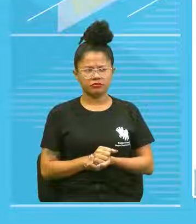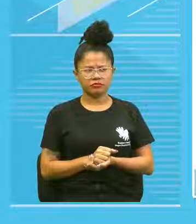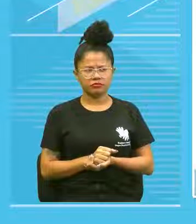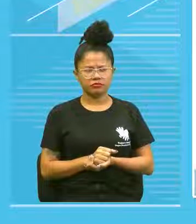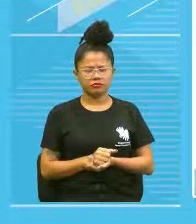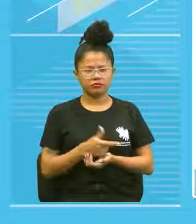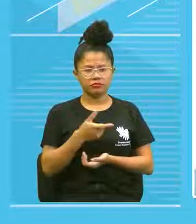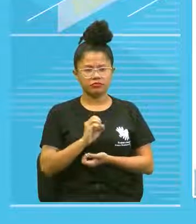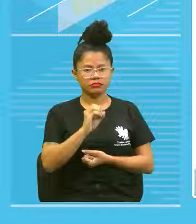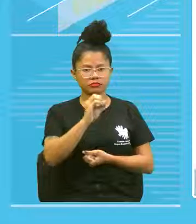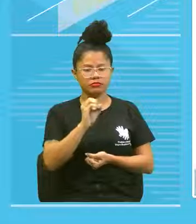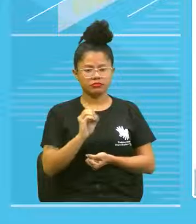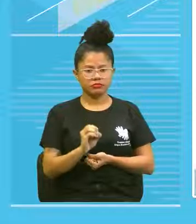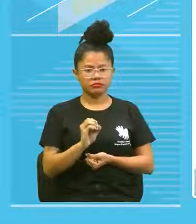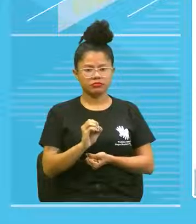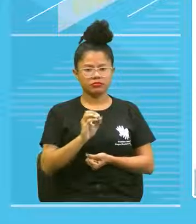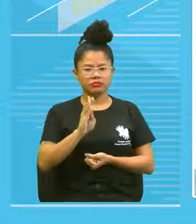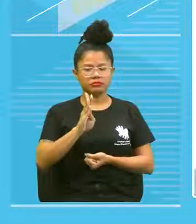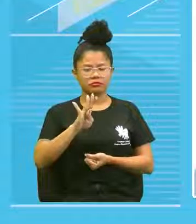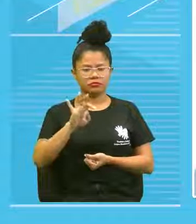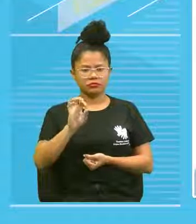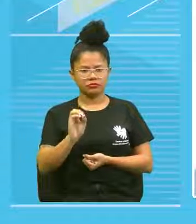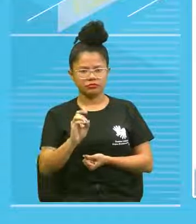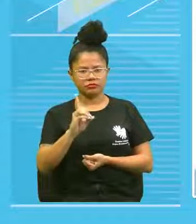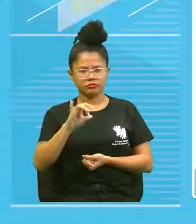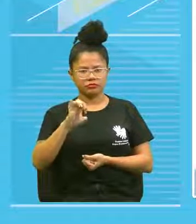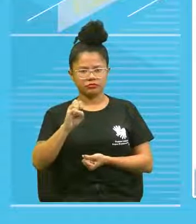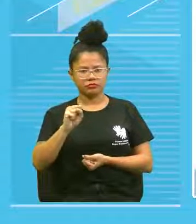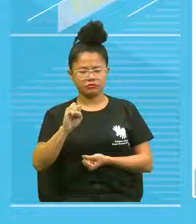Vinte por cento de biodiesel